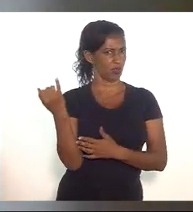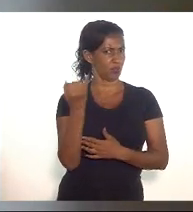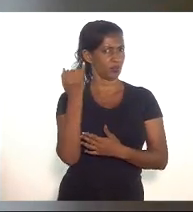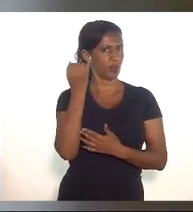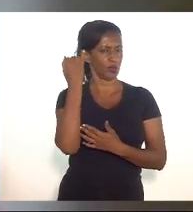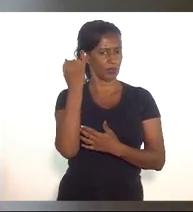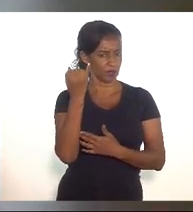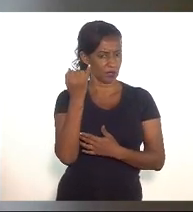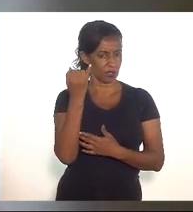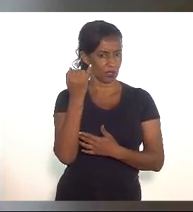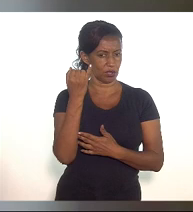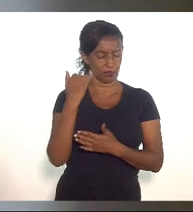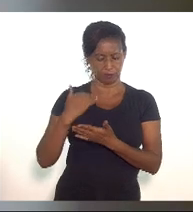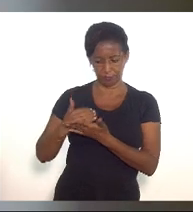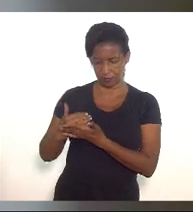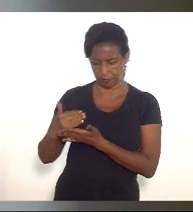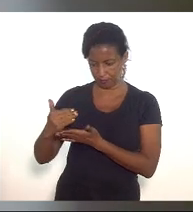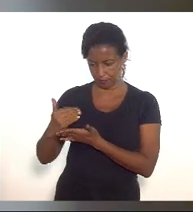importantíssimos,